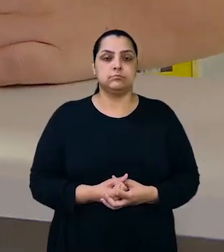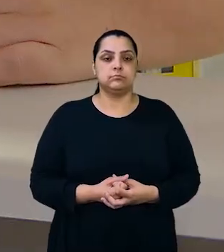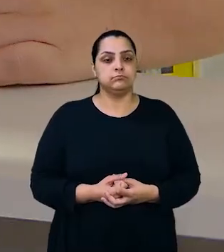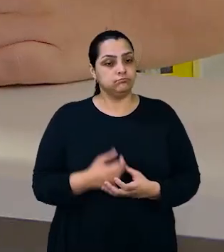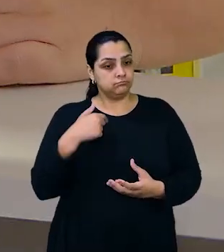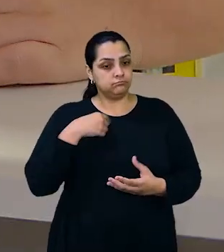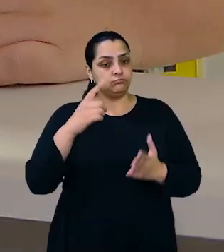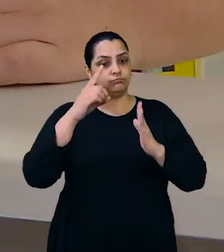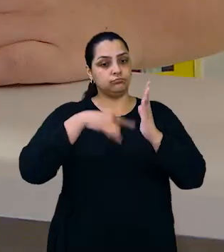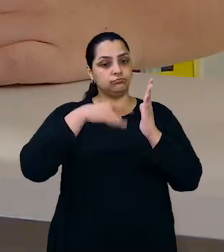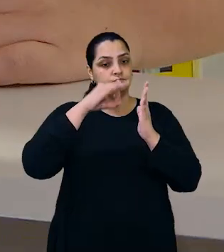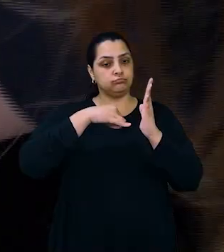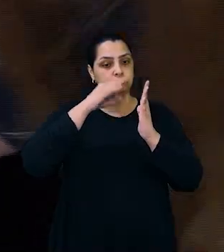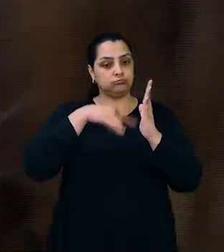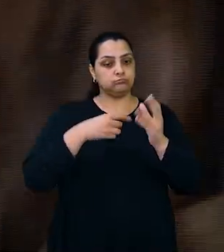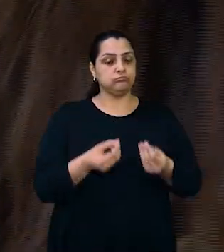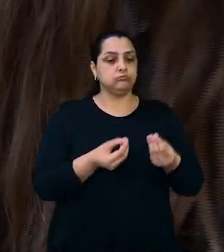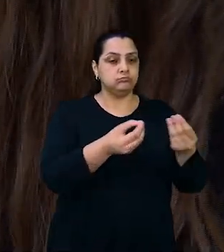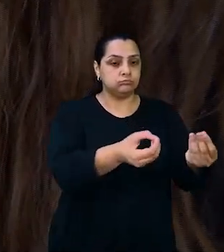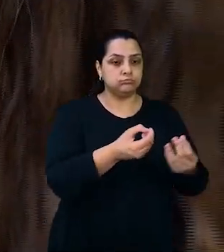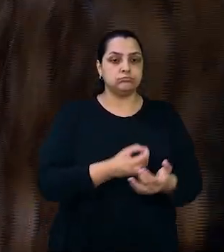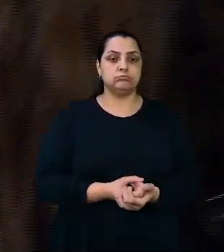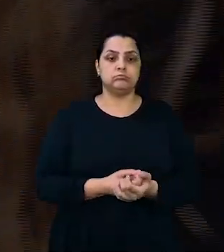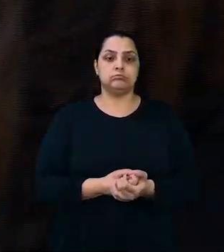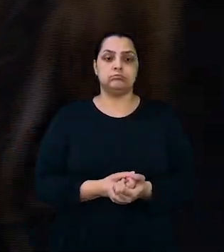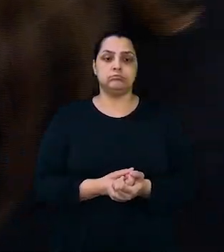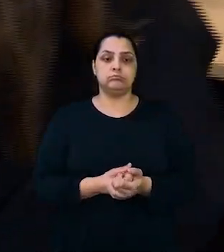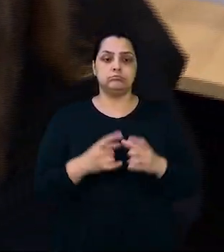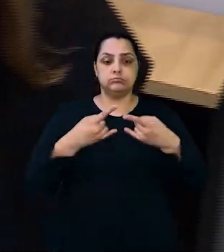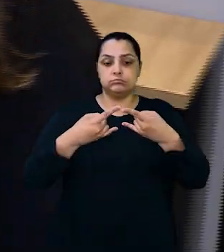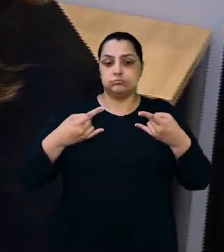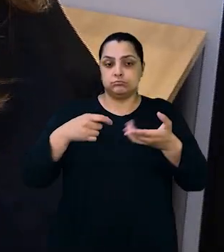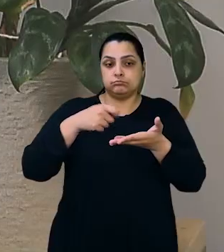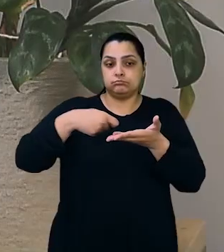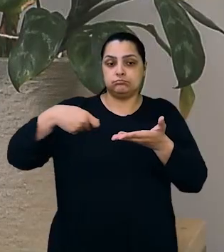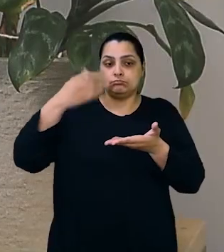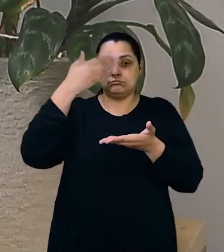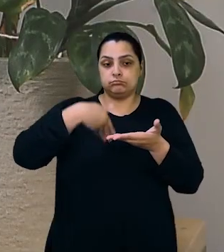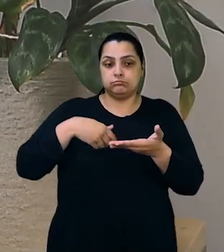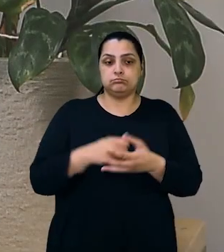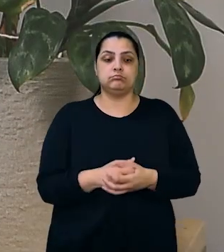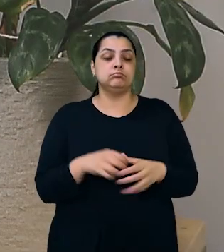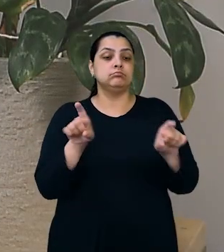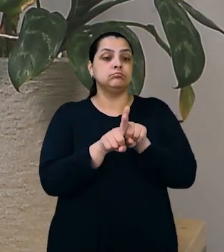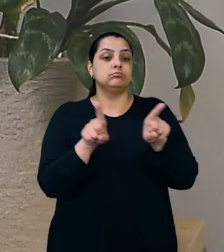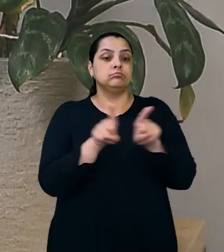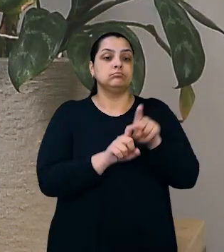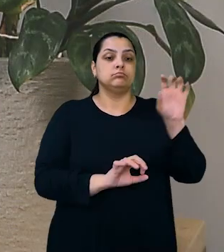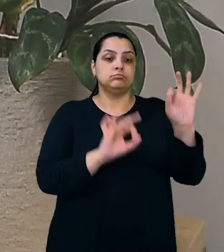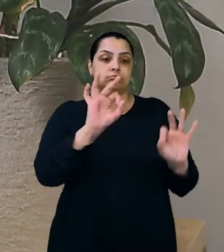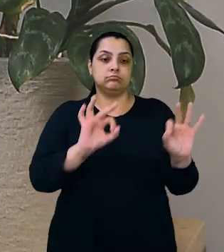Eu entrego documentos, recibos, aí também eu organizo